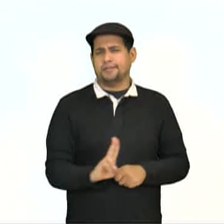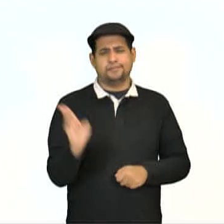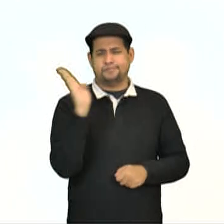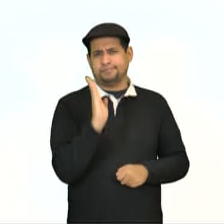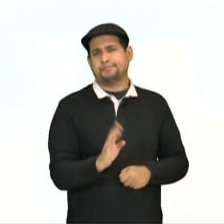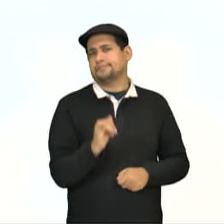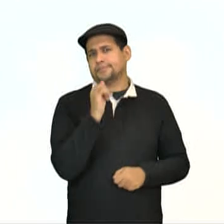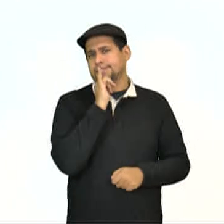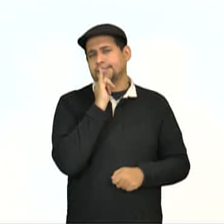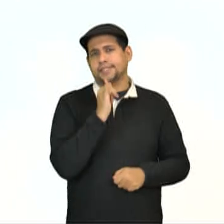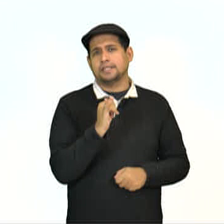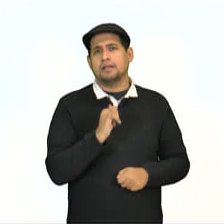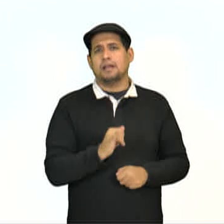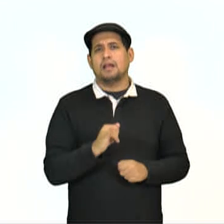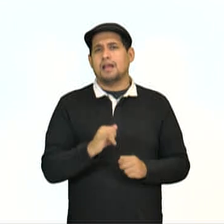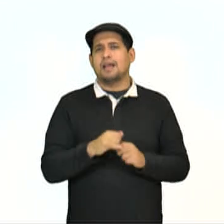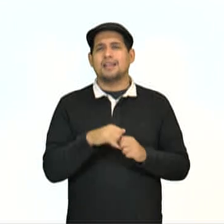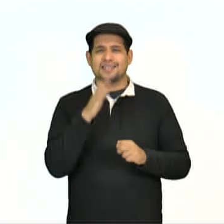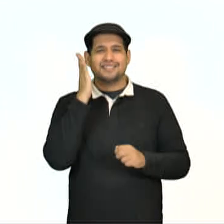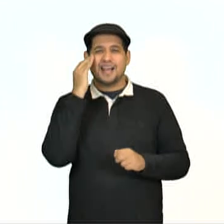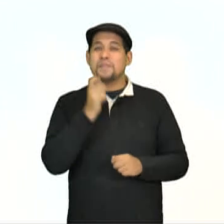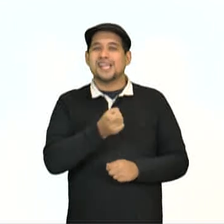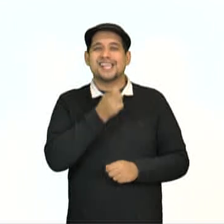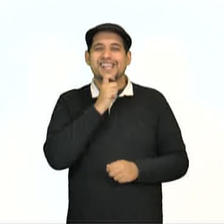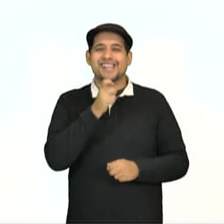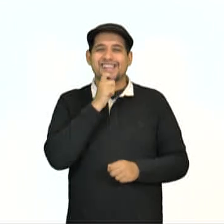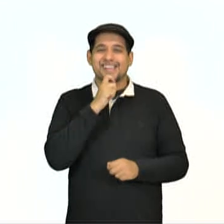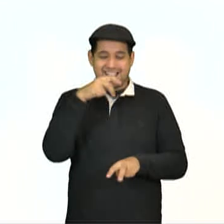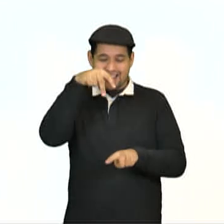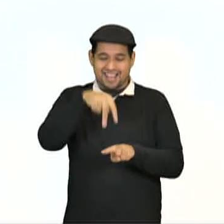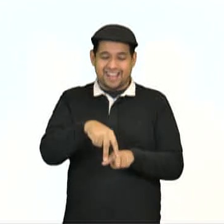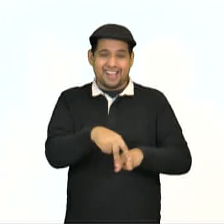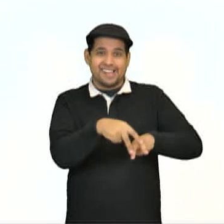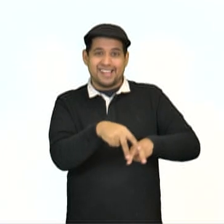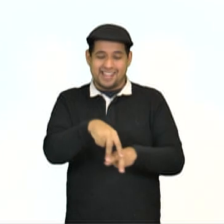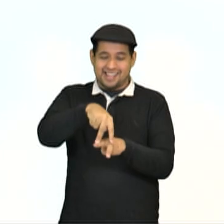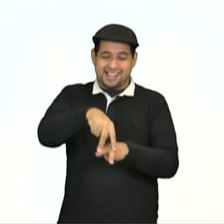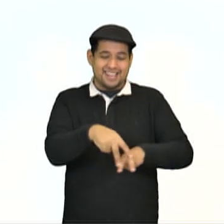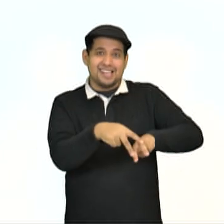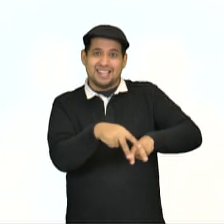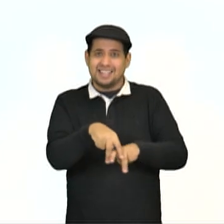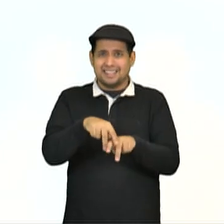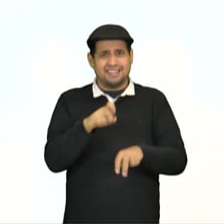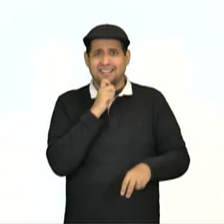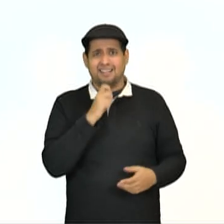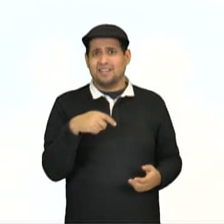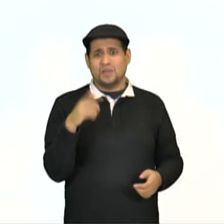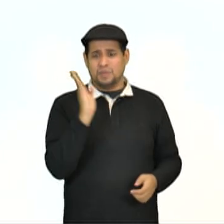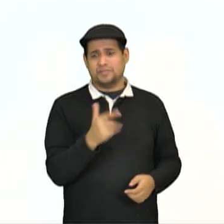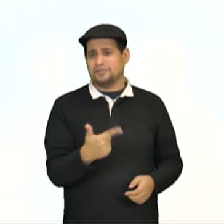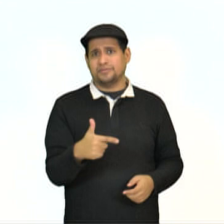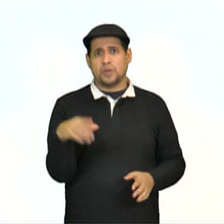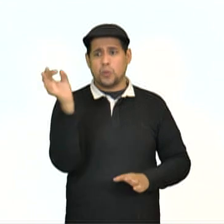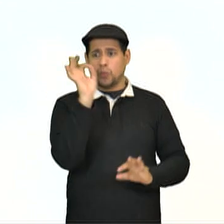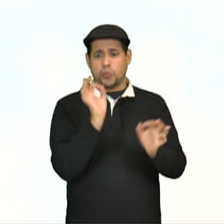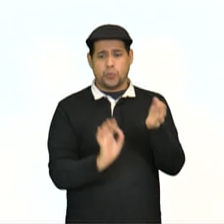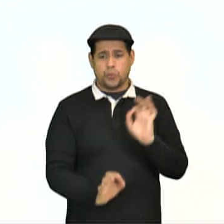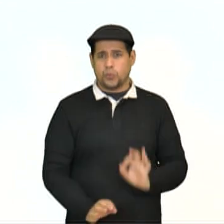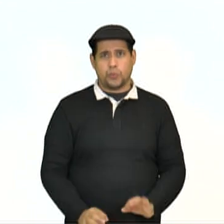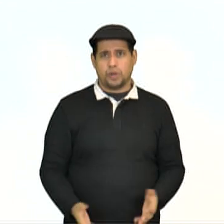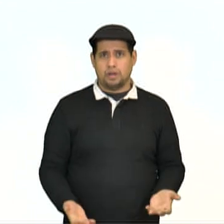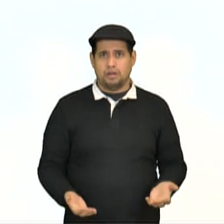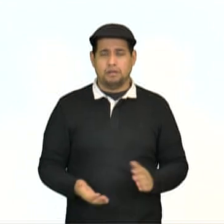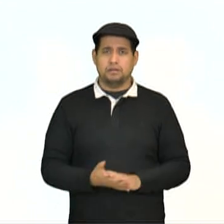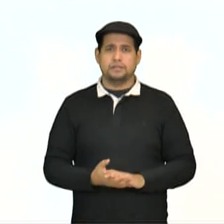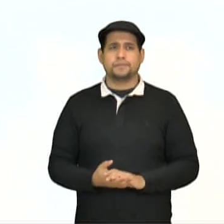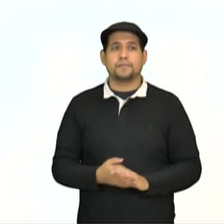Brasil, como, por exemplo, esquis de esquiar. No Brasil não tem neve, né, gente? Bom, chegamos aqui na nossa segunda